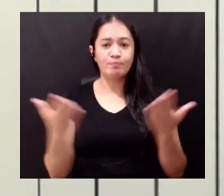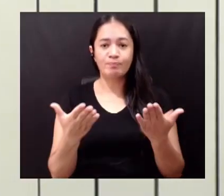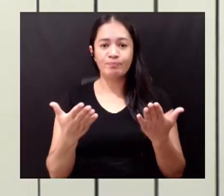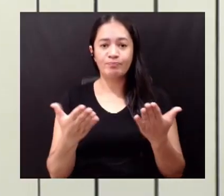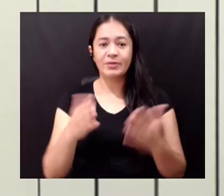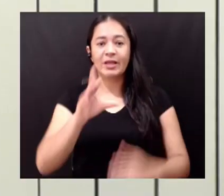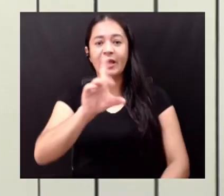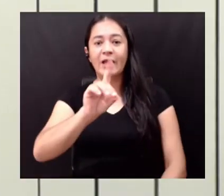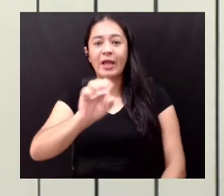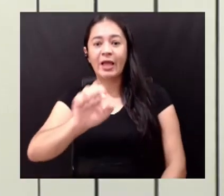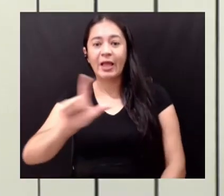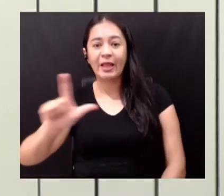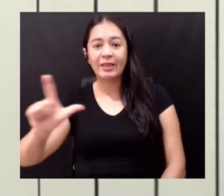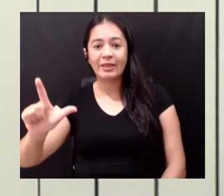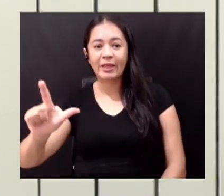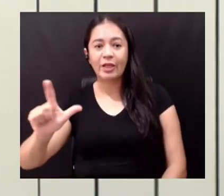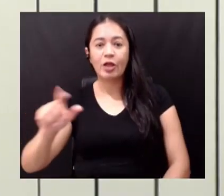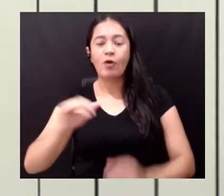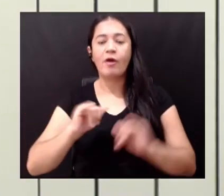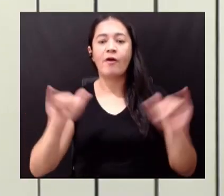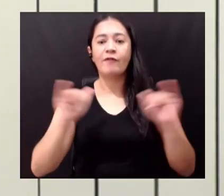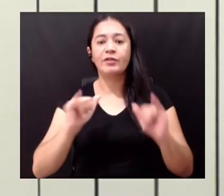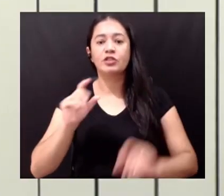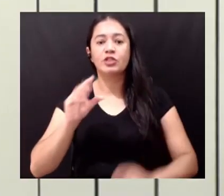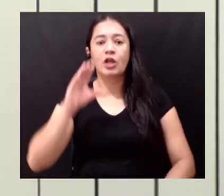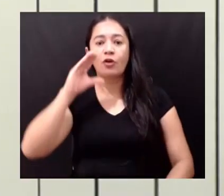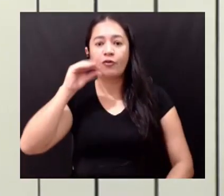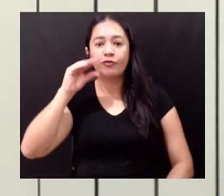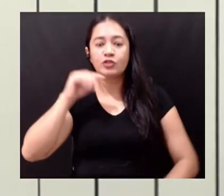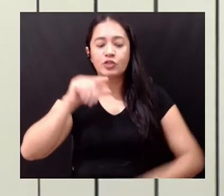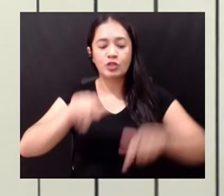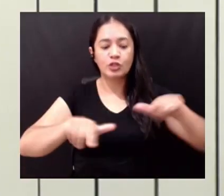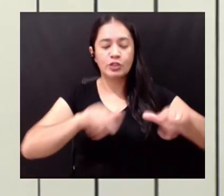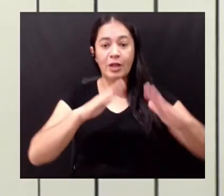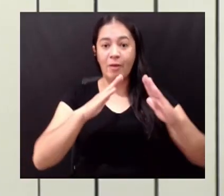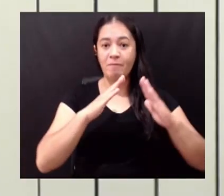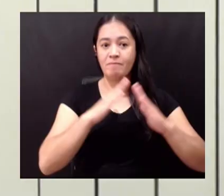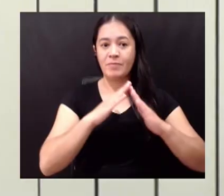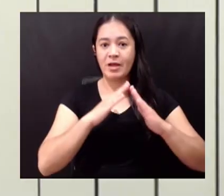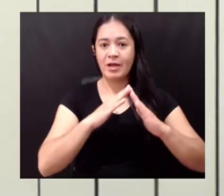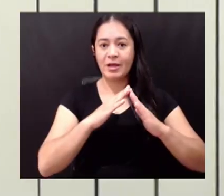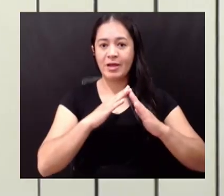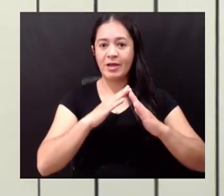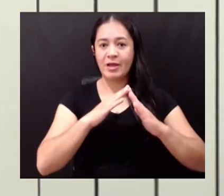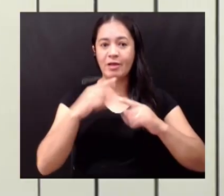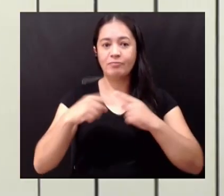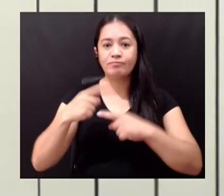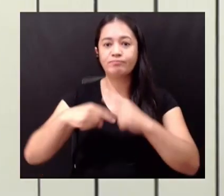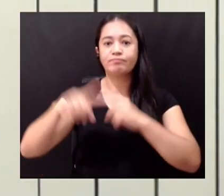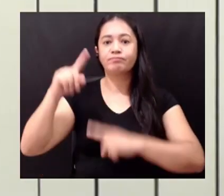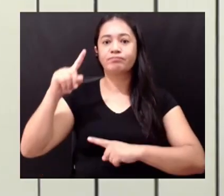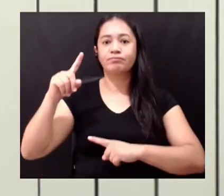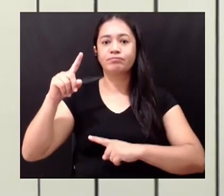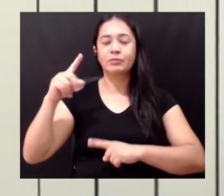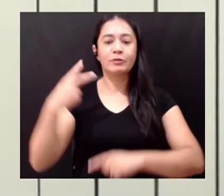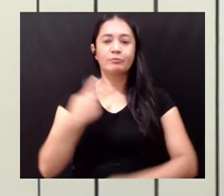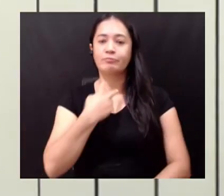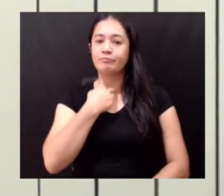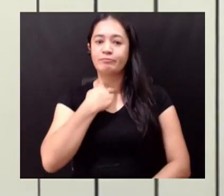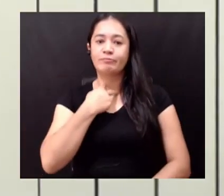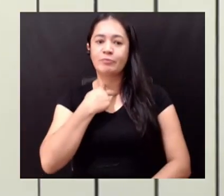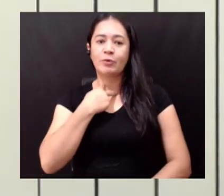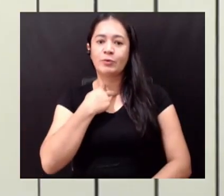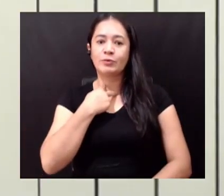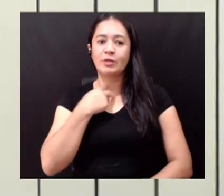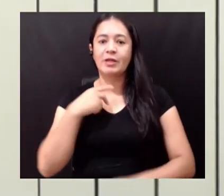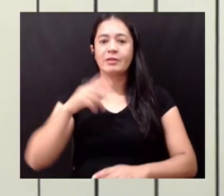anunciou que os colaboradores em trabalho remoto não serão considerados para promoções nem poderão se candidatar a